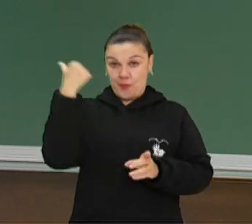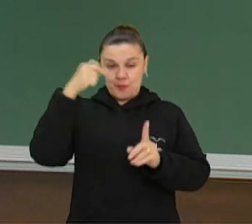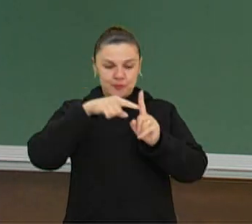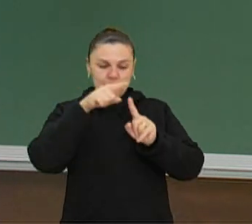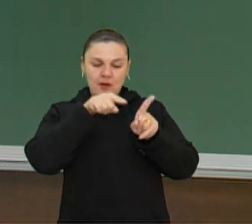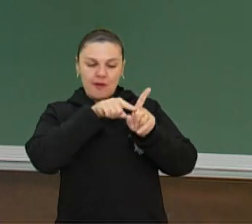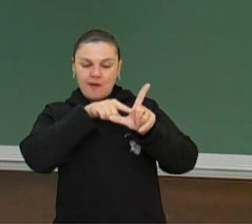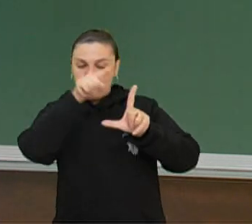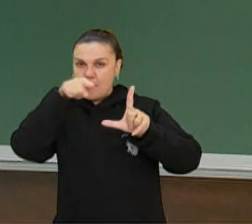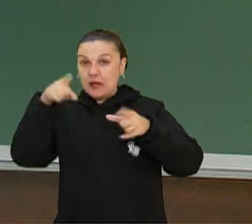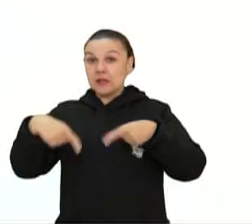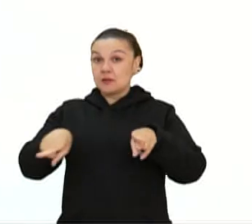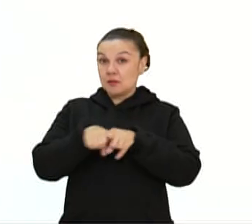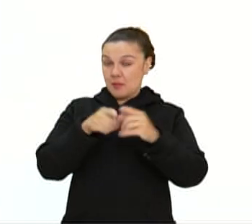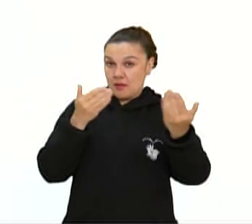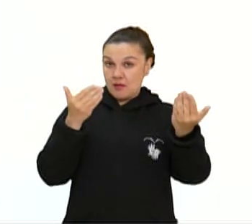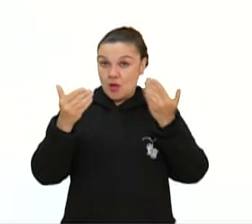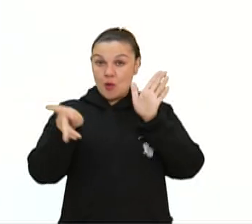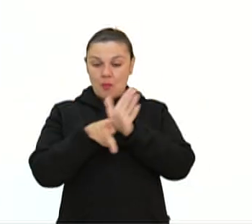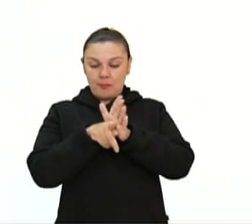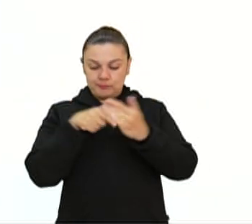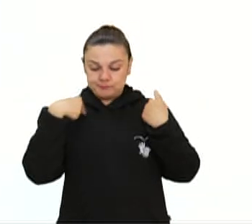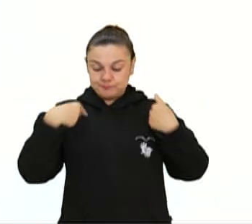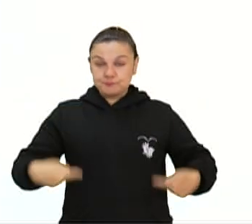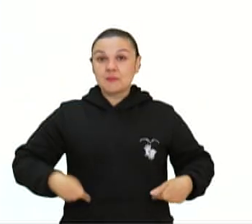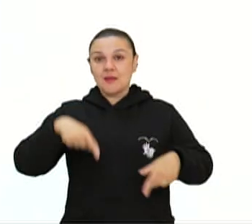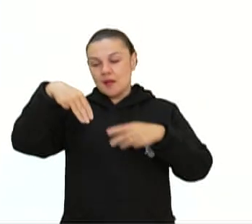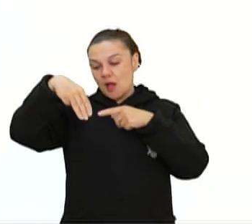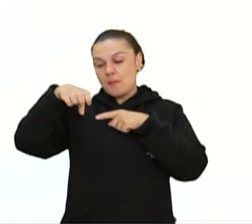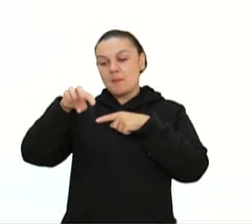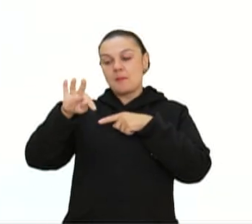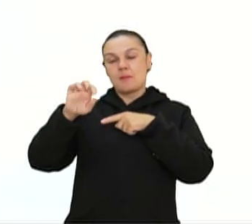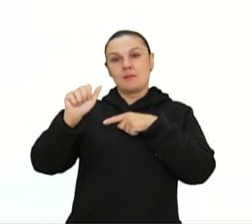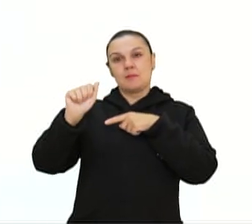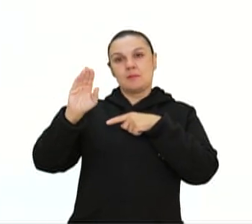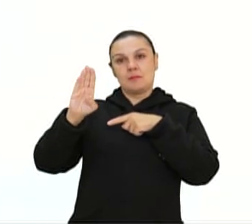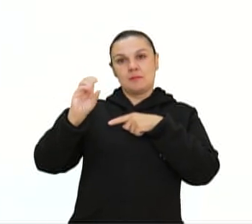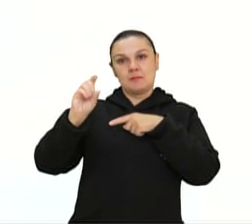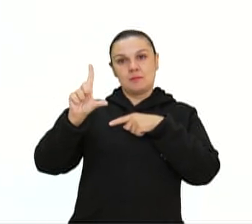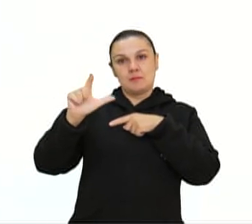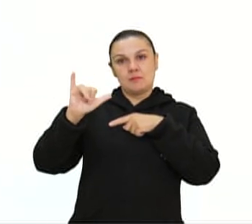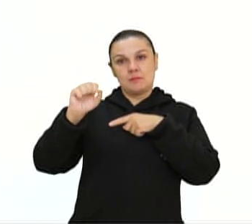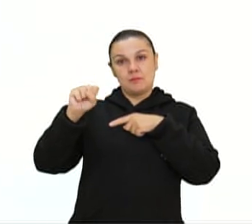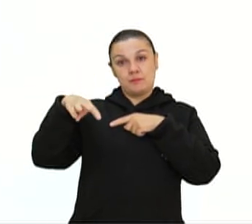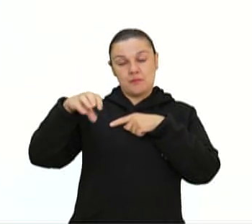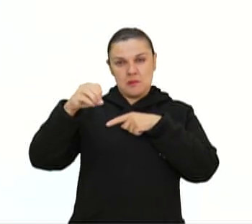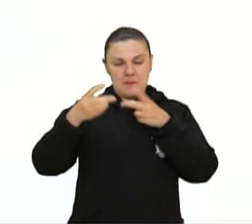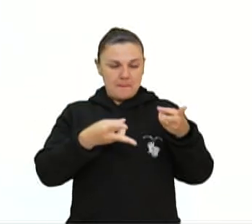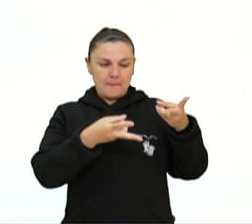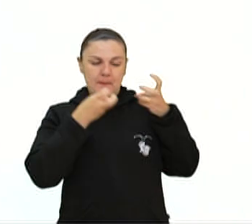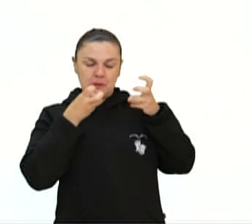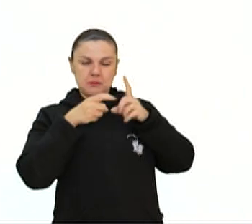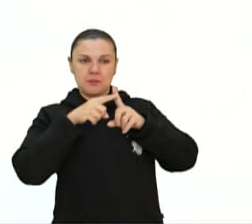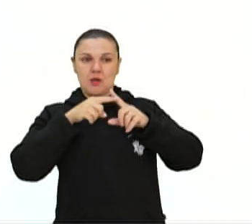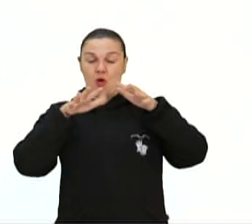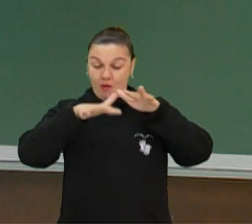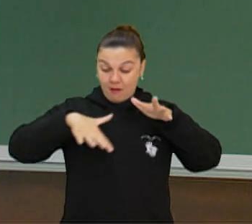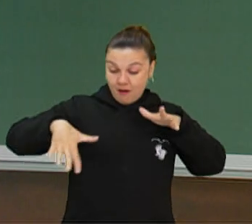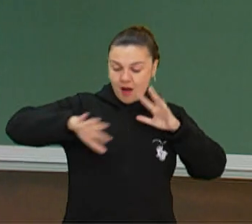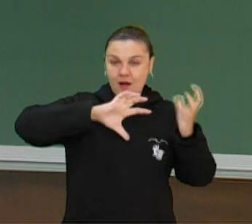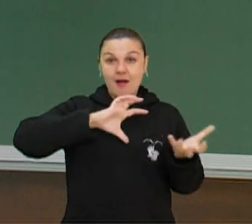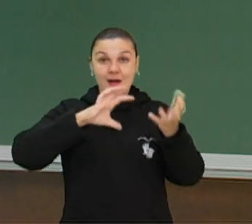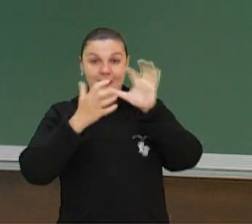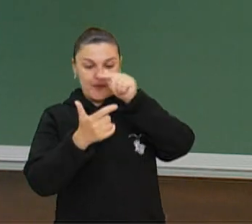está relacionando a variação da taxa metabólica. Notem que conforme a temperatura ambiental aumenta, a